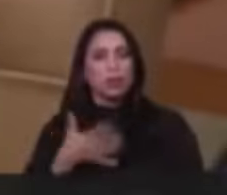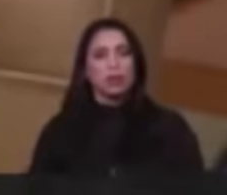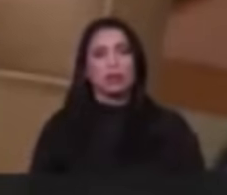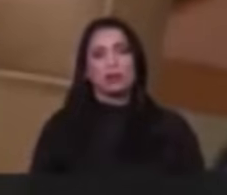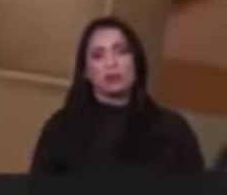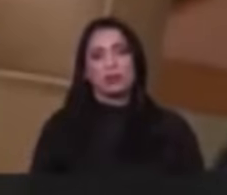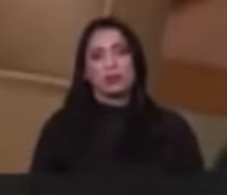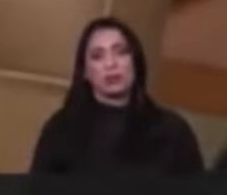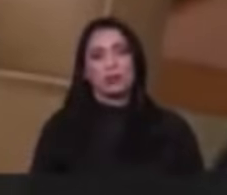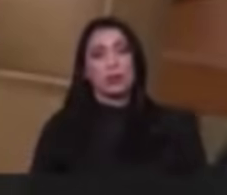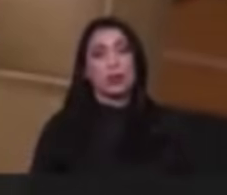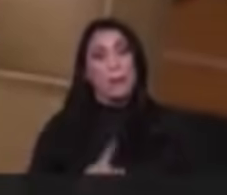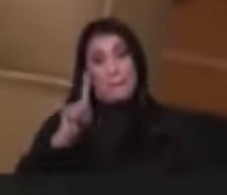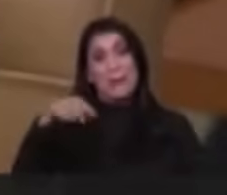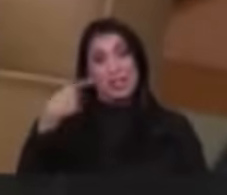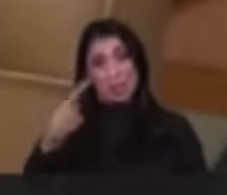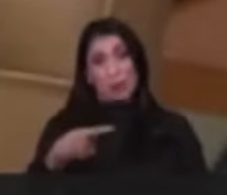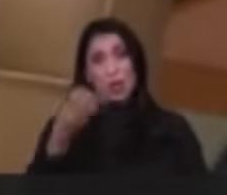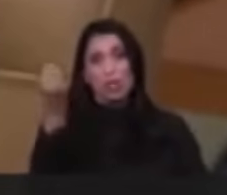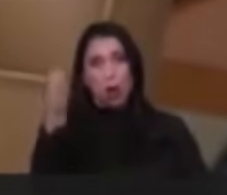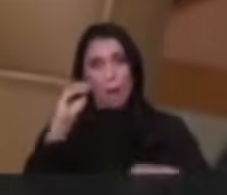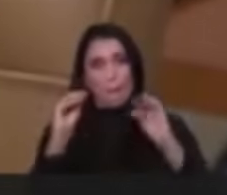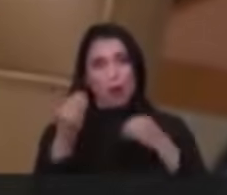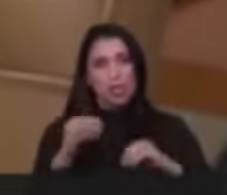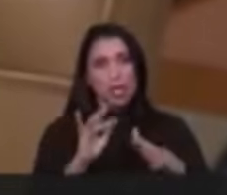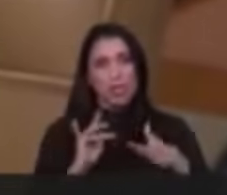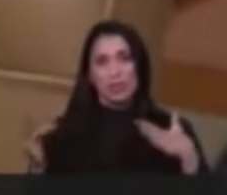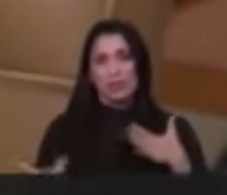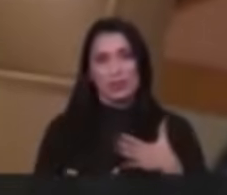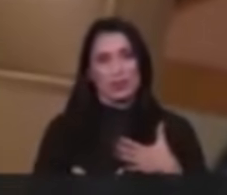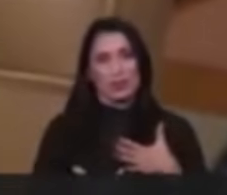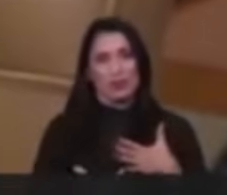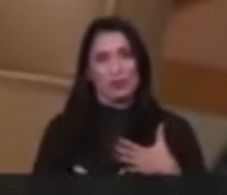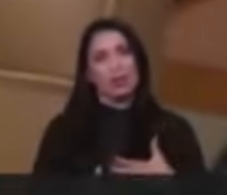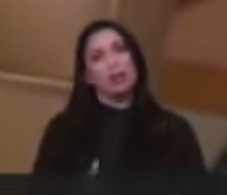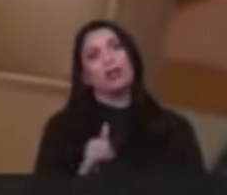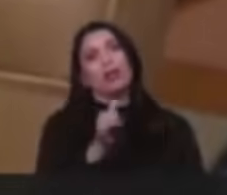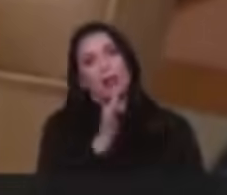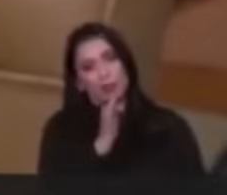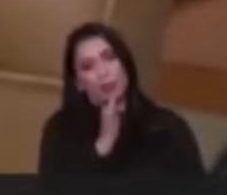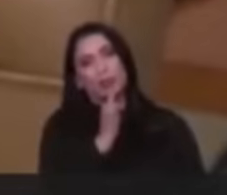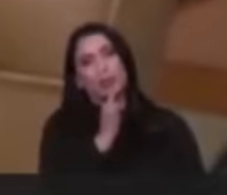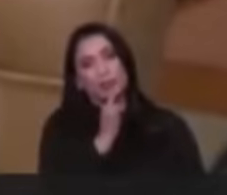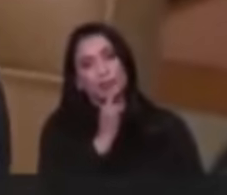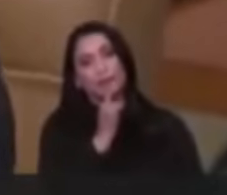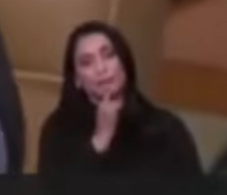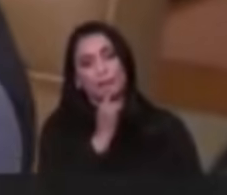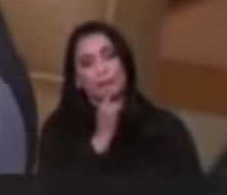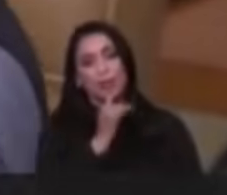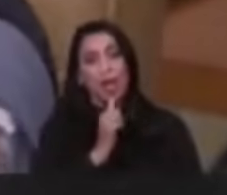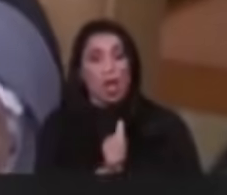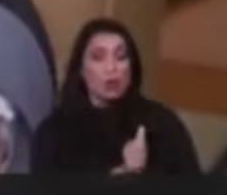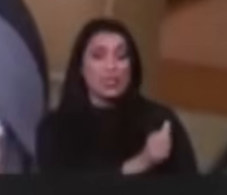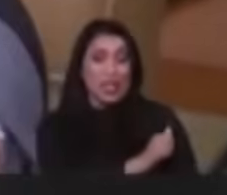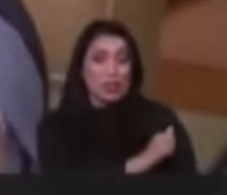um discursinho para postar em redes sociais. Isso é muito triste. Os alunos que